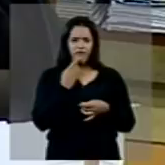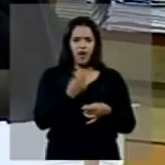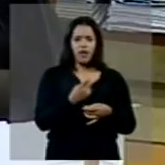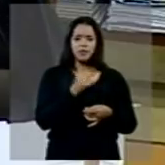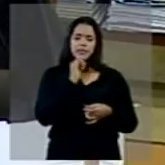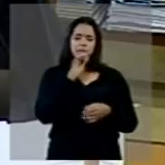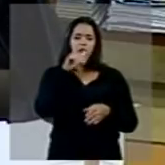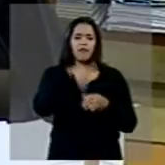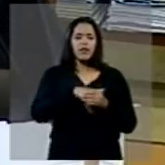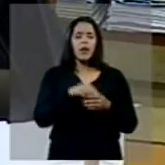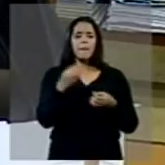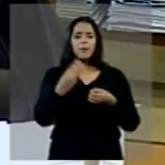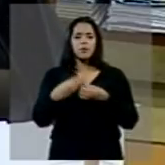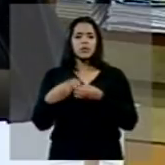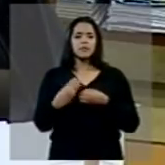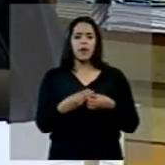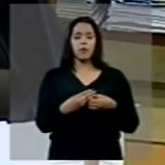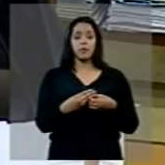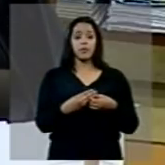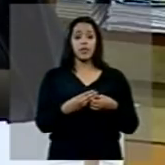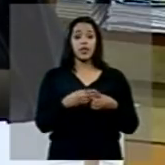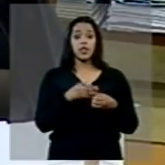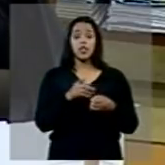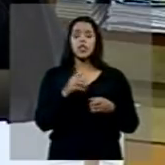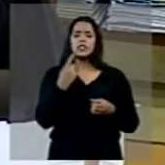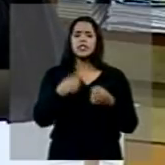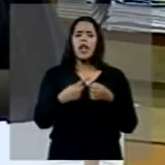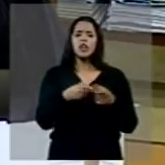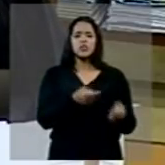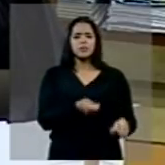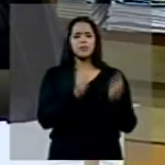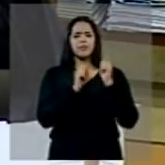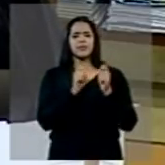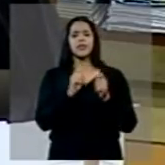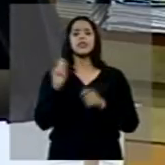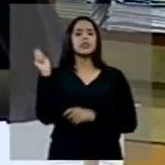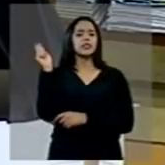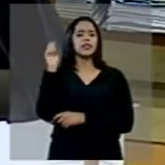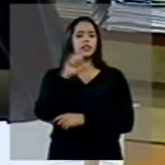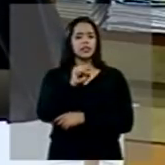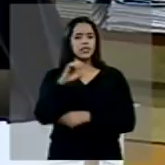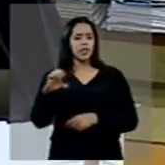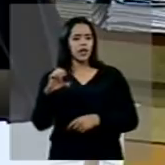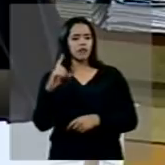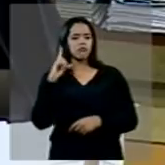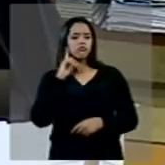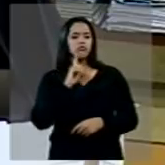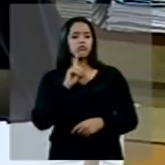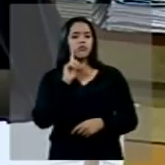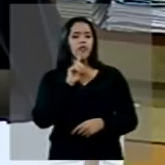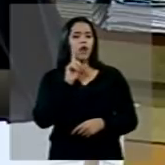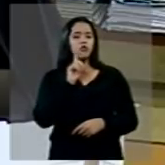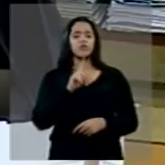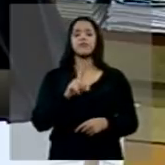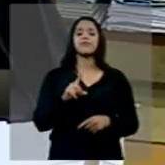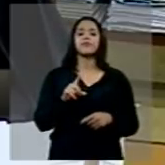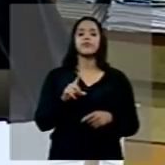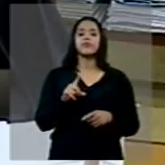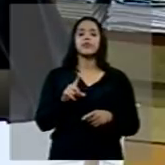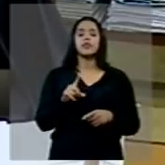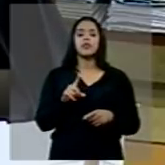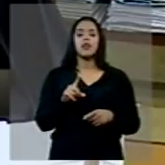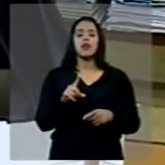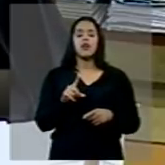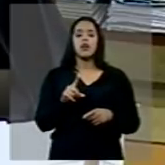das eleições municipais de Pescaria Brava, interior de Santa Catarina, que foram decididas com a diferença